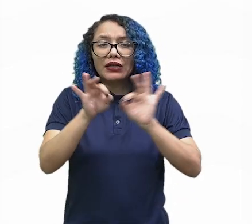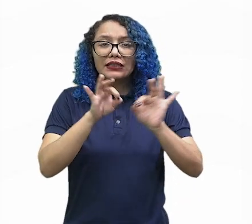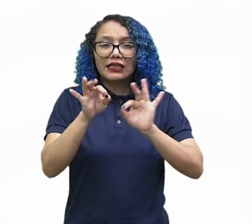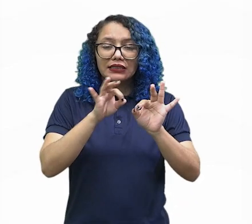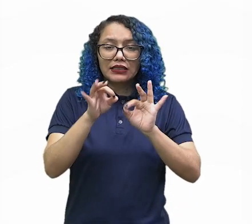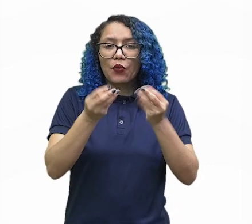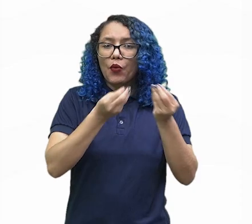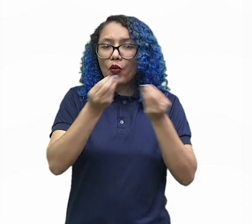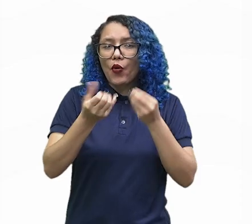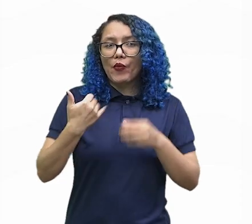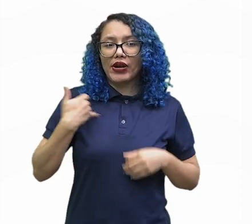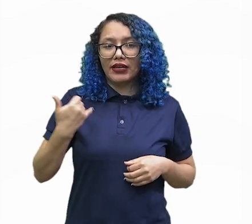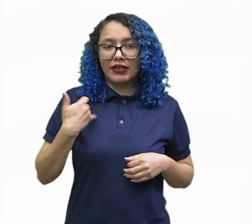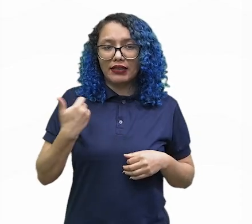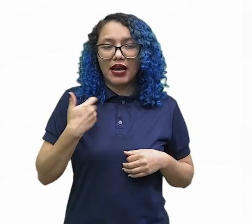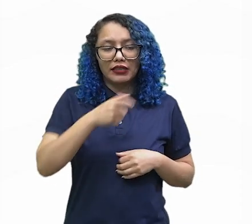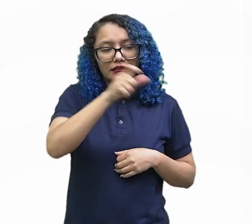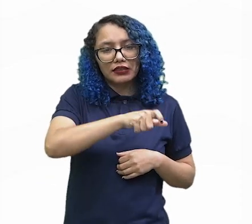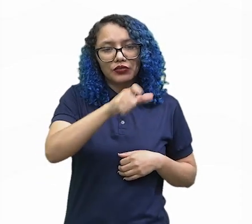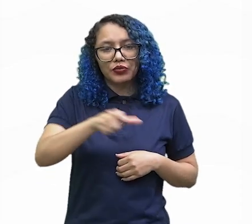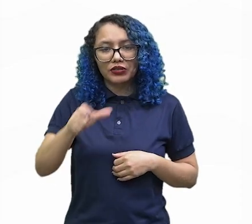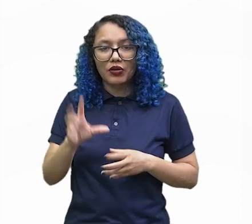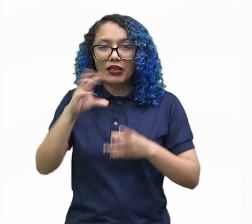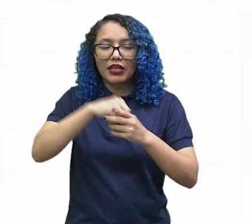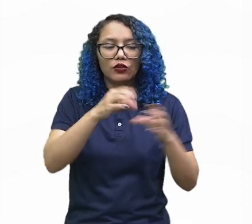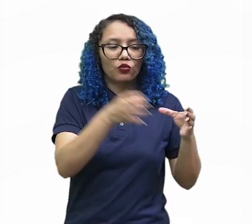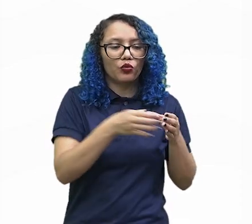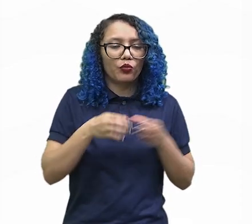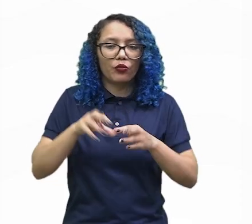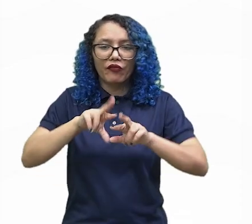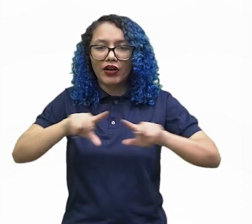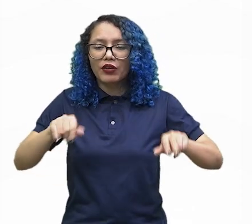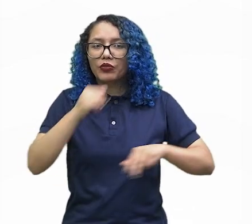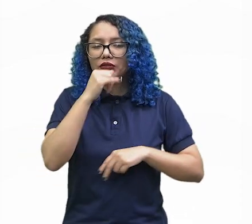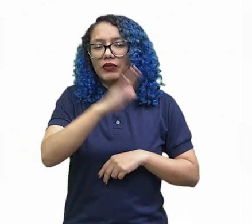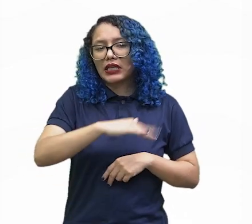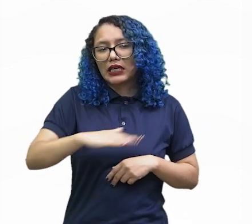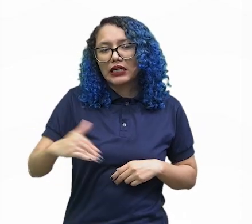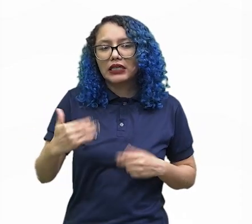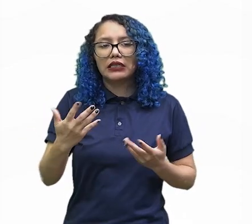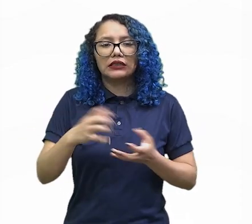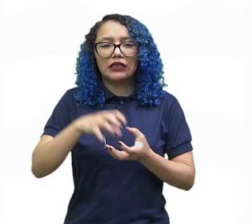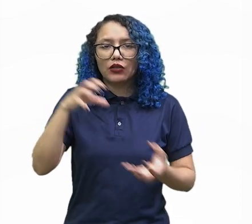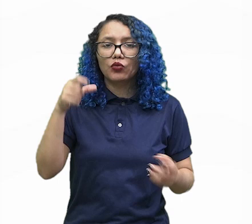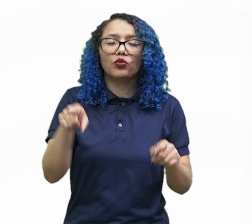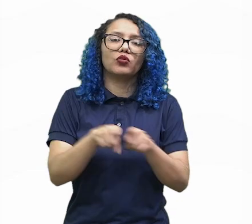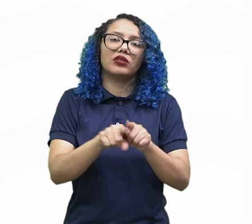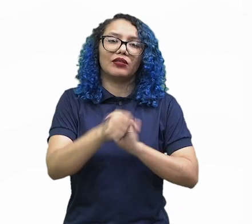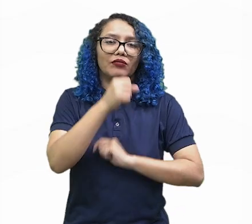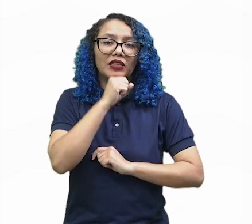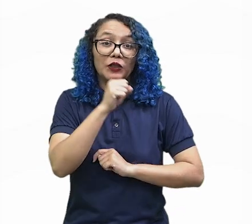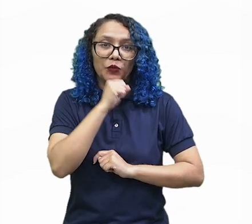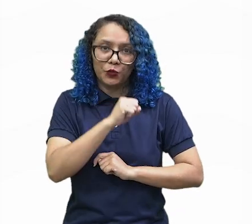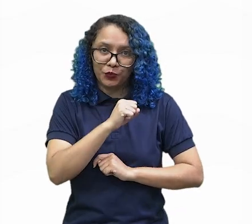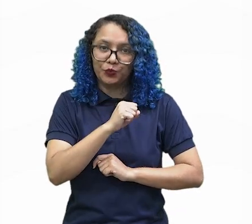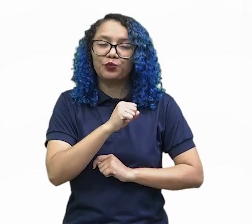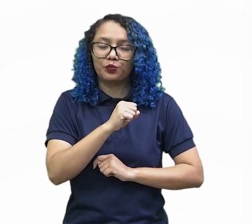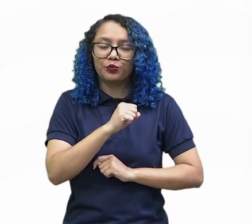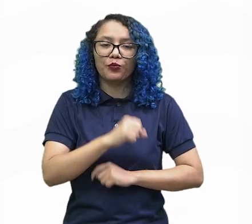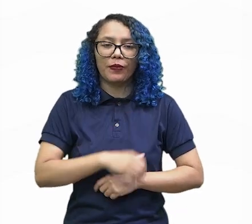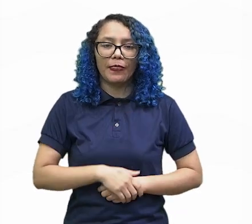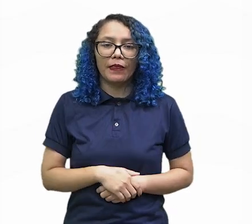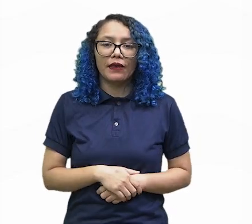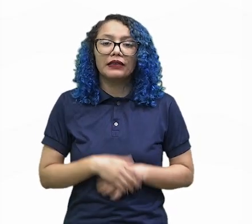de idade das pessoas em grupos distintos, como crianças, adultos e